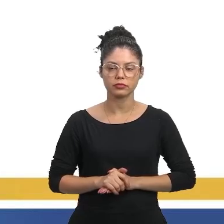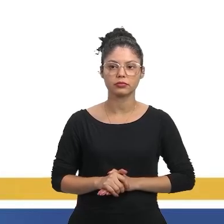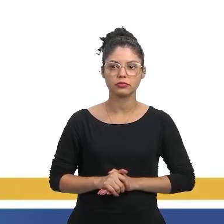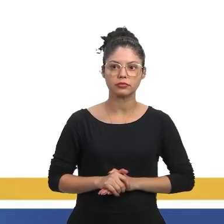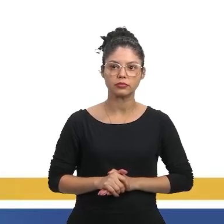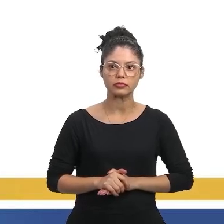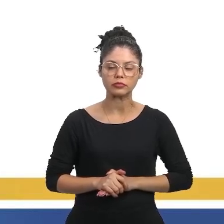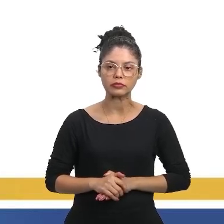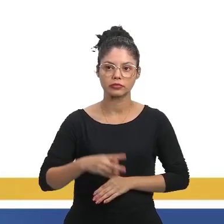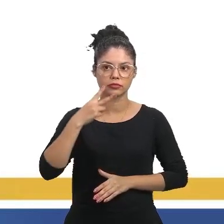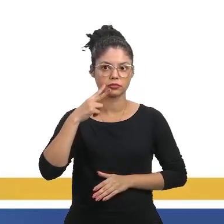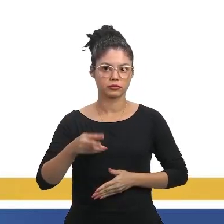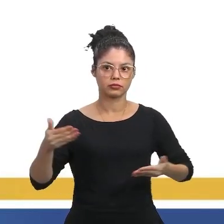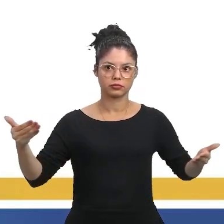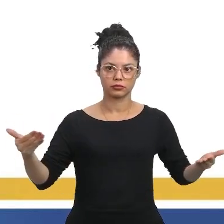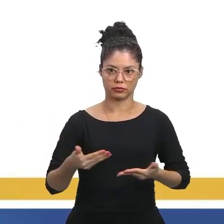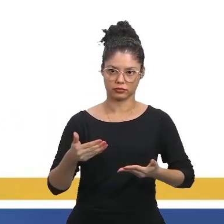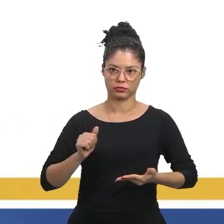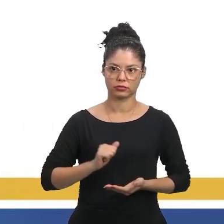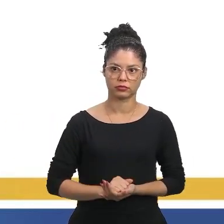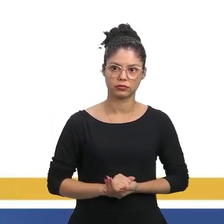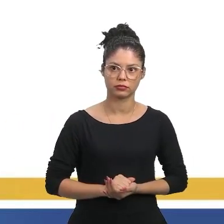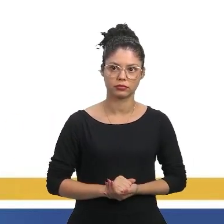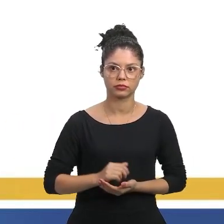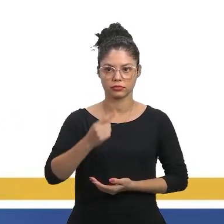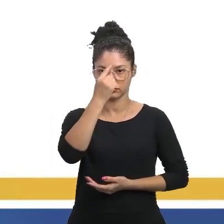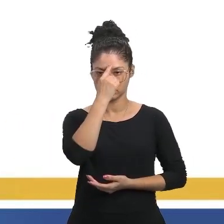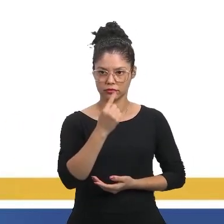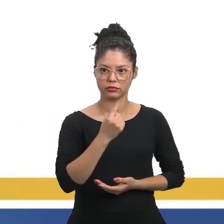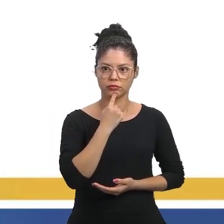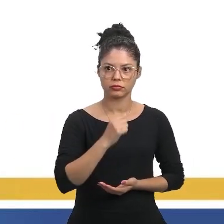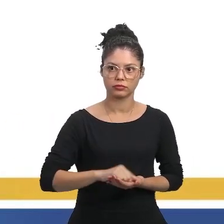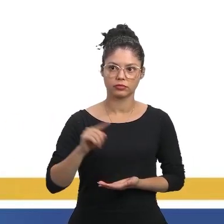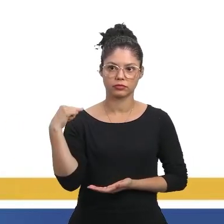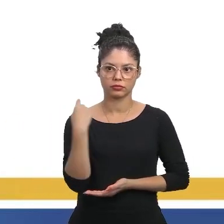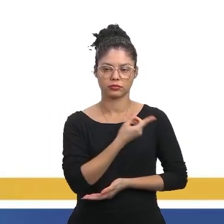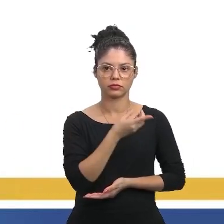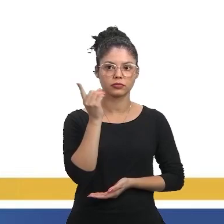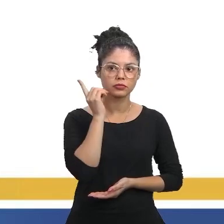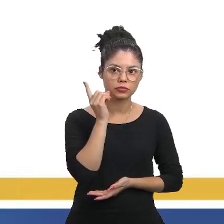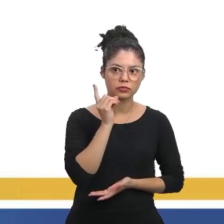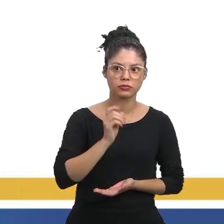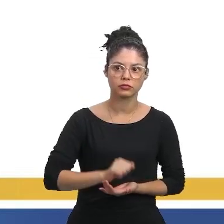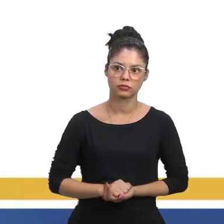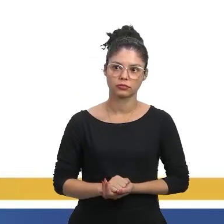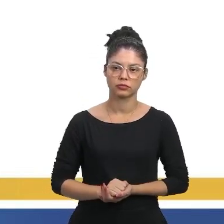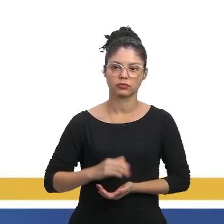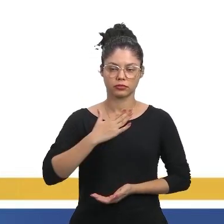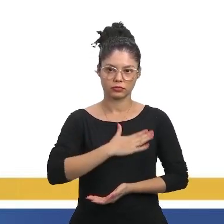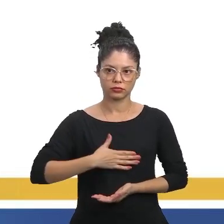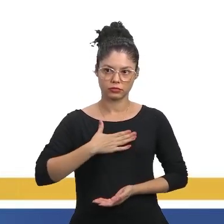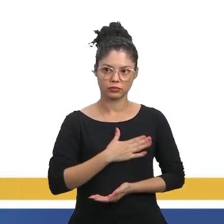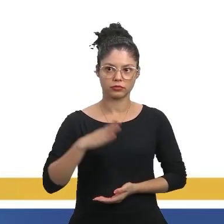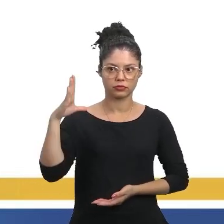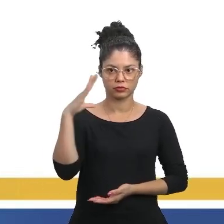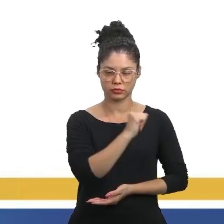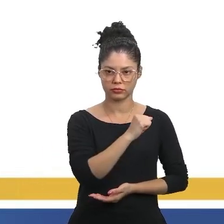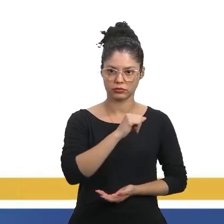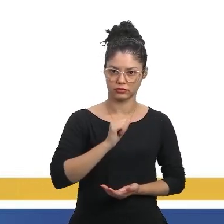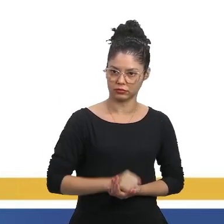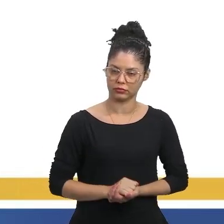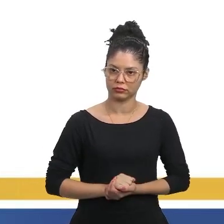Vocês vão ver agora algumas imagens referentes ao nosso cotidiano mesmo. E aí eu gostaria que você